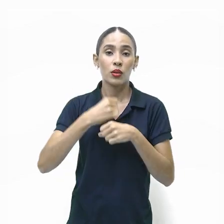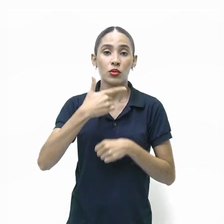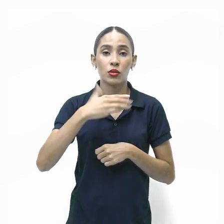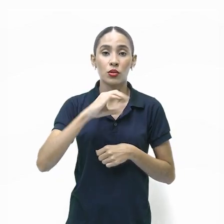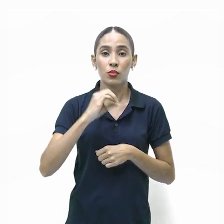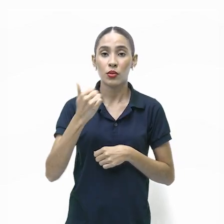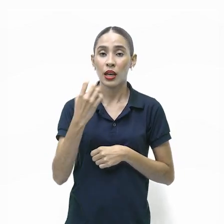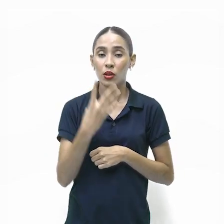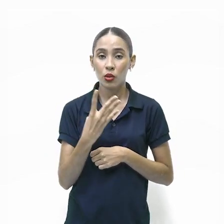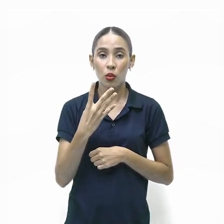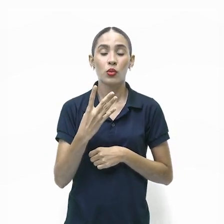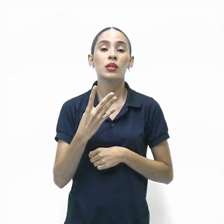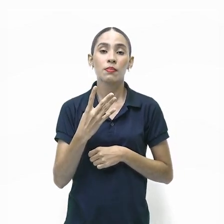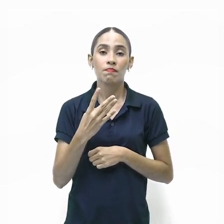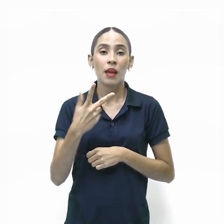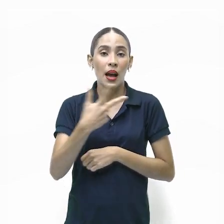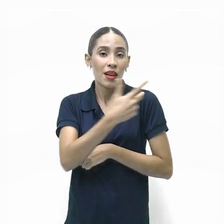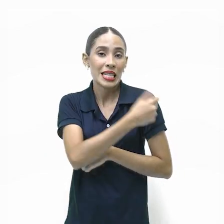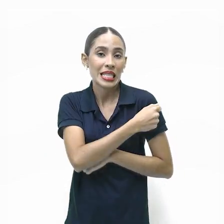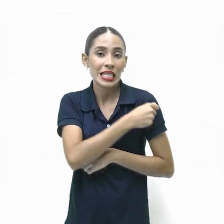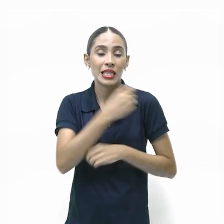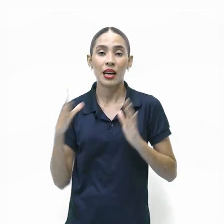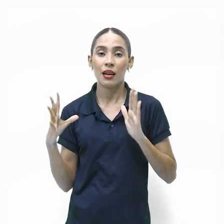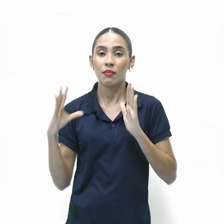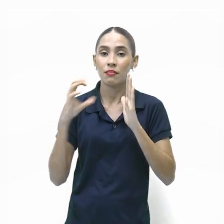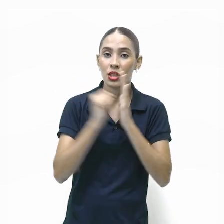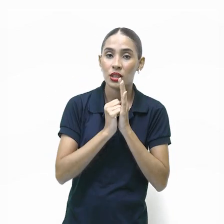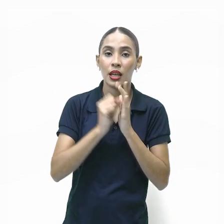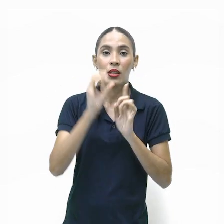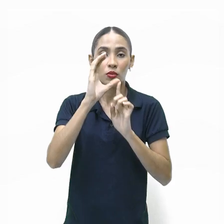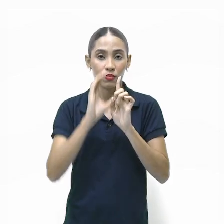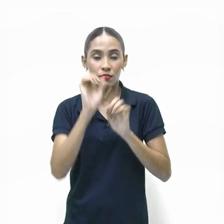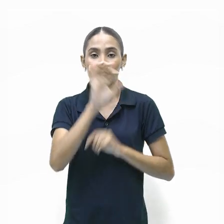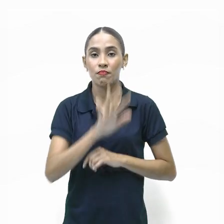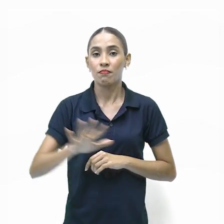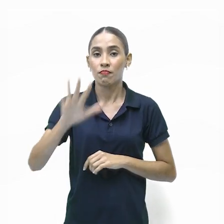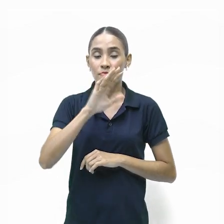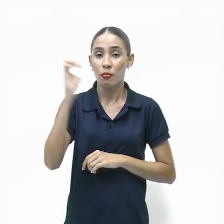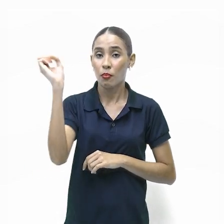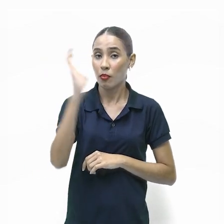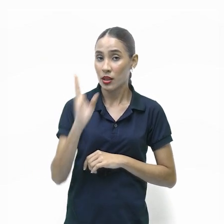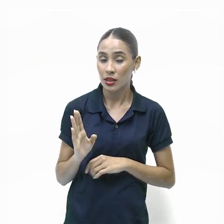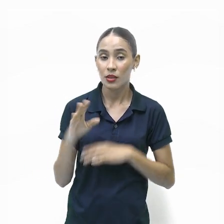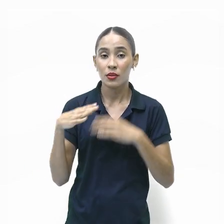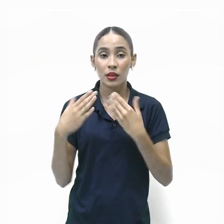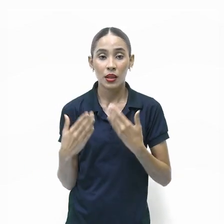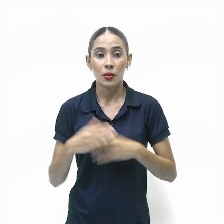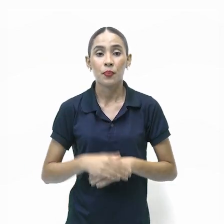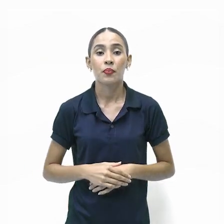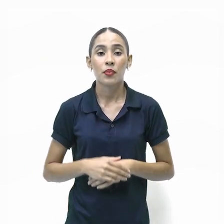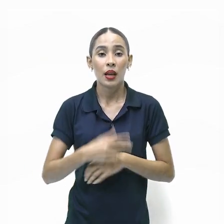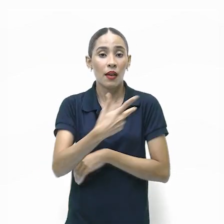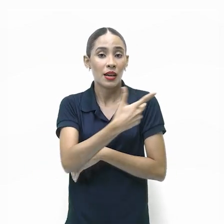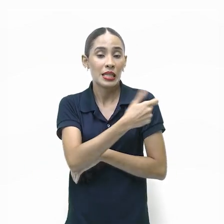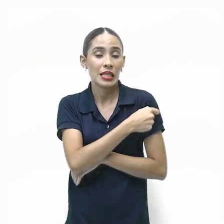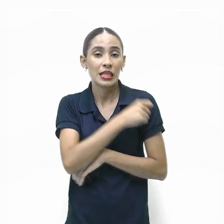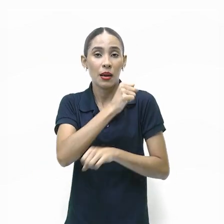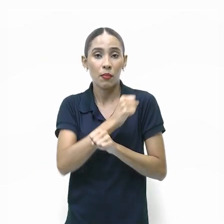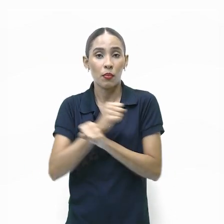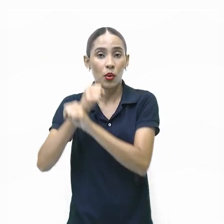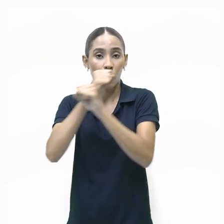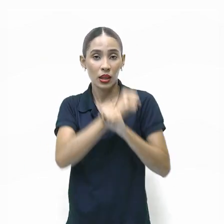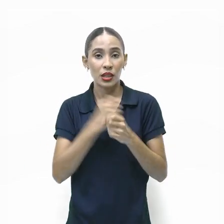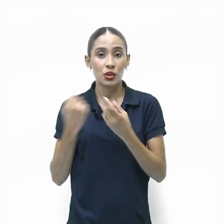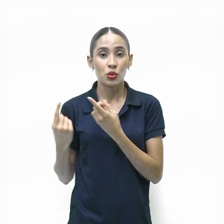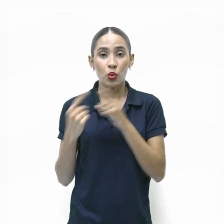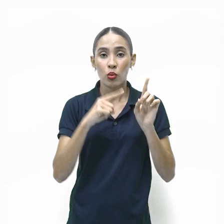foi incorporada no calendário nacional de vacinações do Brasil. Esse imunizante, ele protege contra os